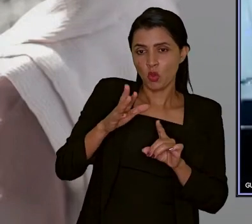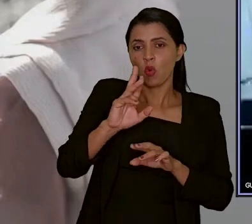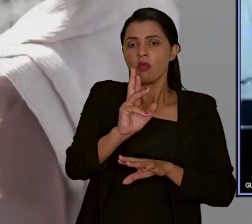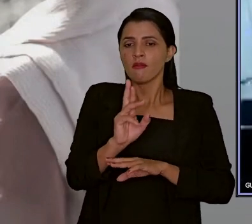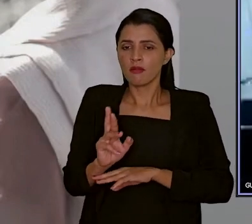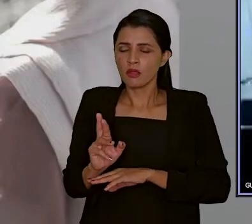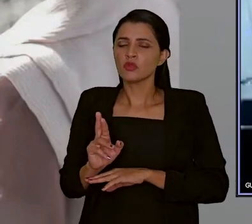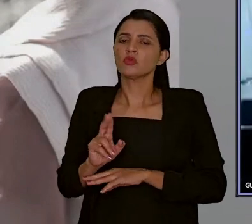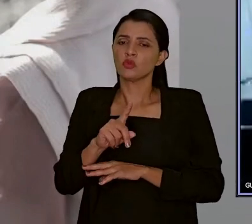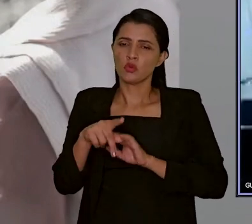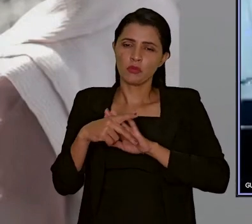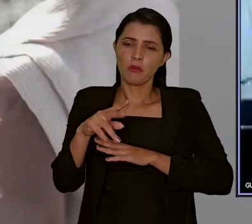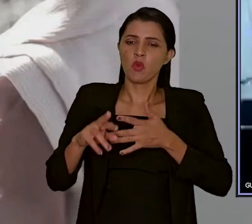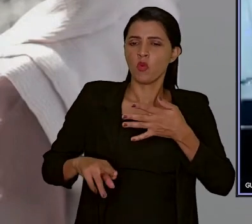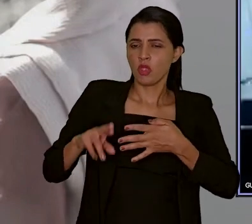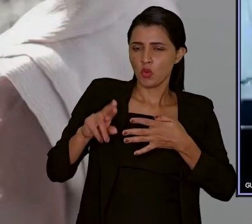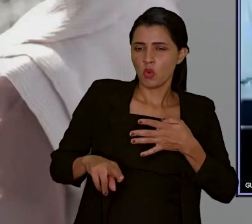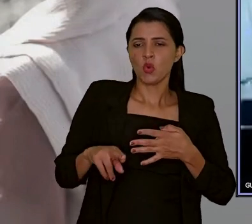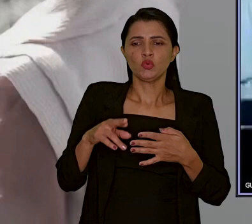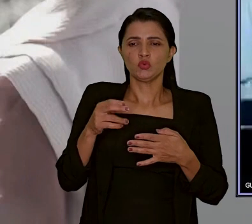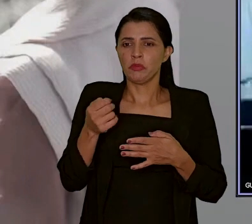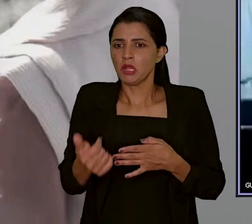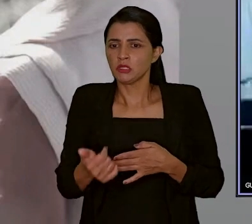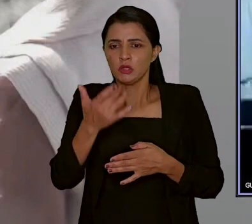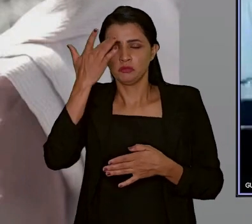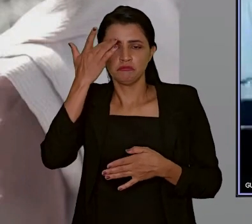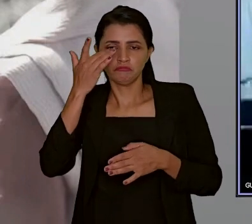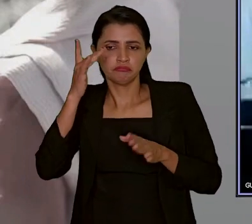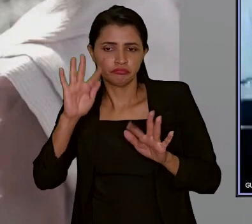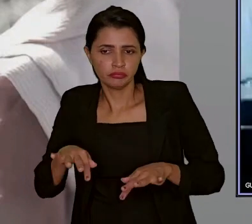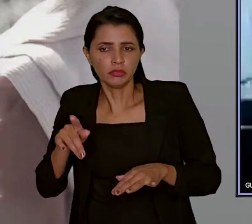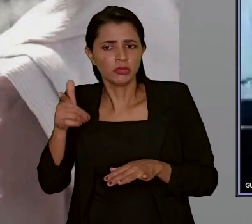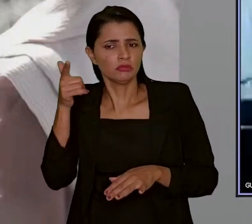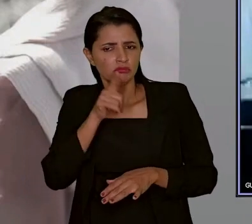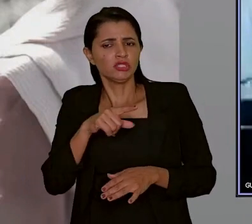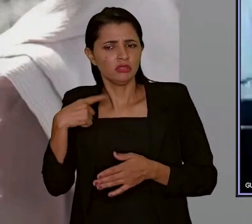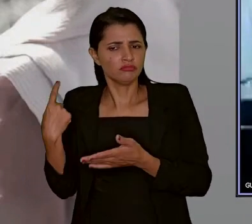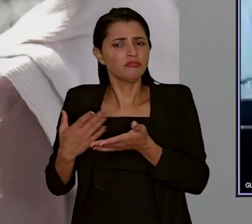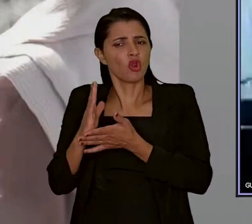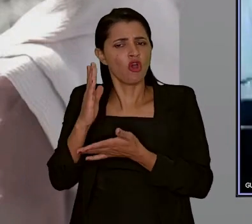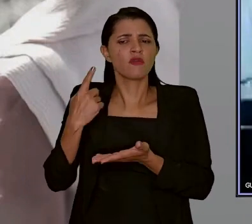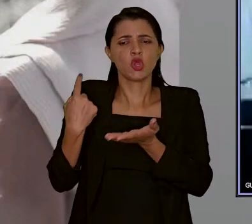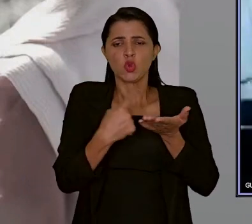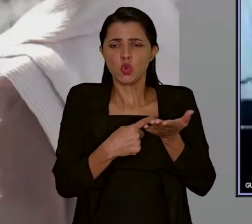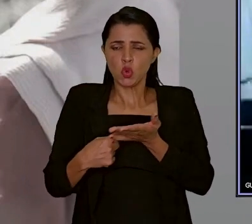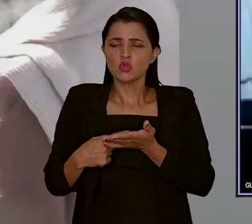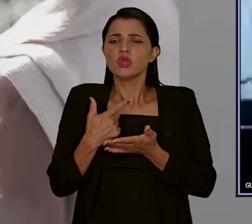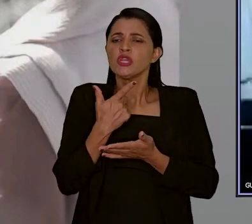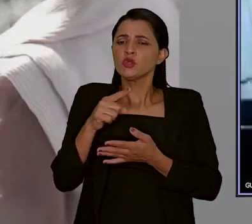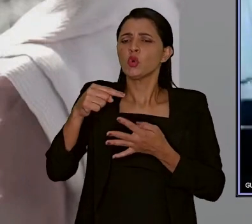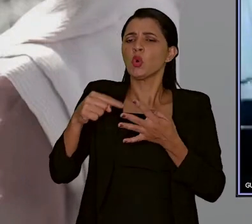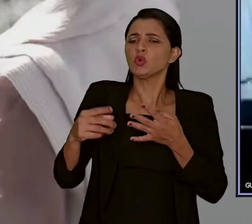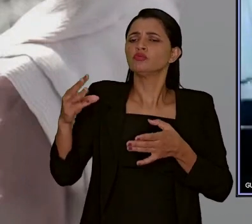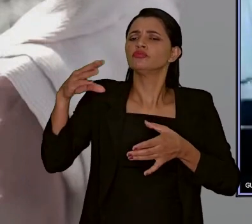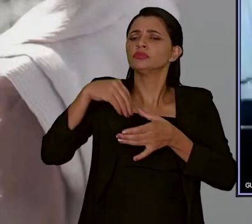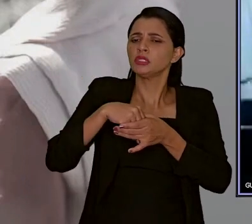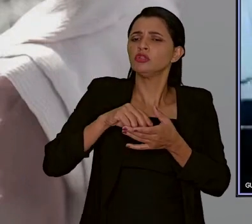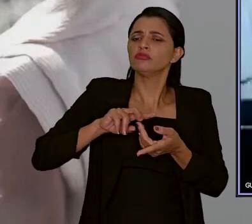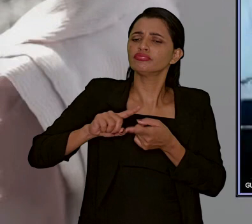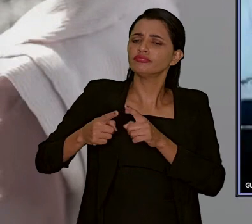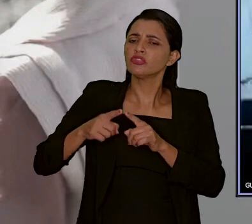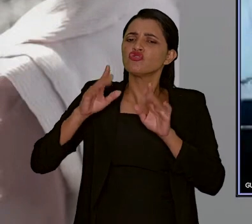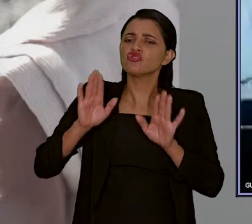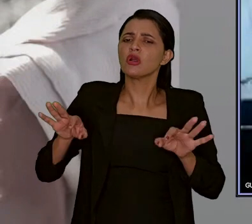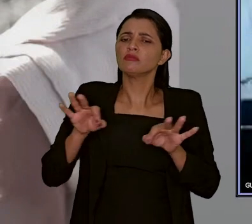do recurso, de apelação, enfim, homologue, sim, acordos em que essas outras questões estejam ali tratadas.